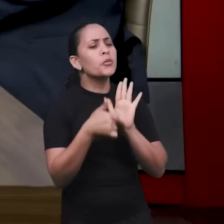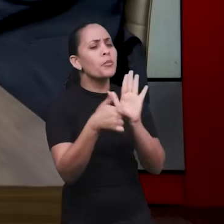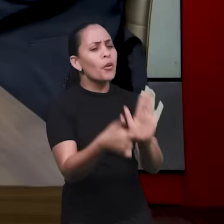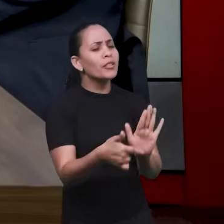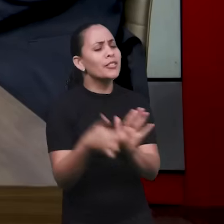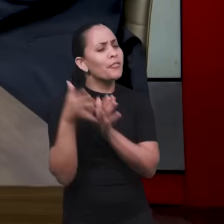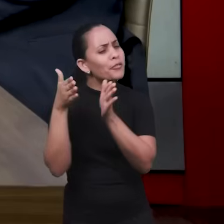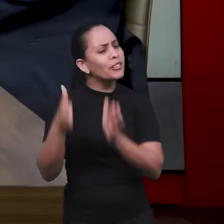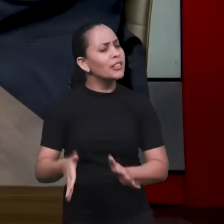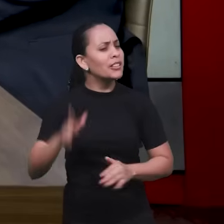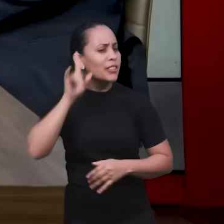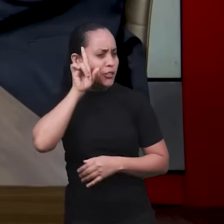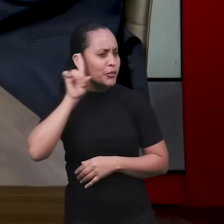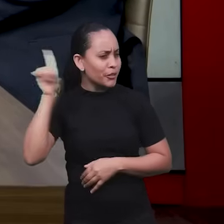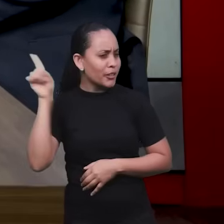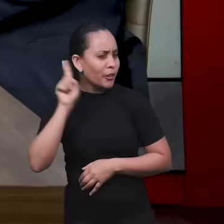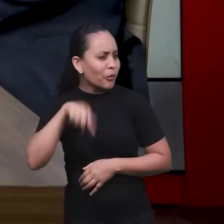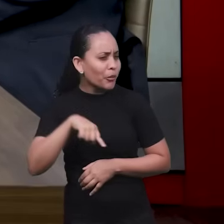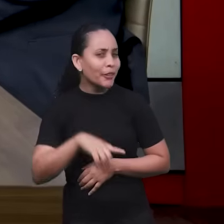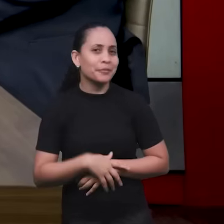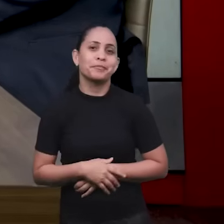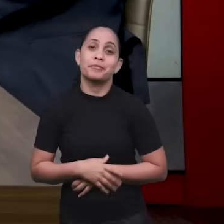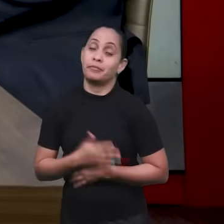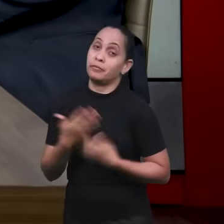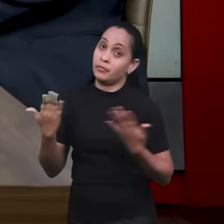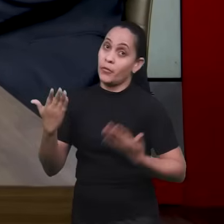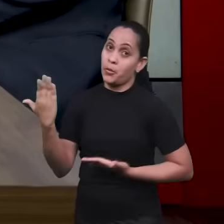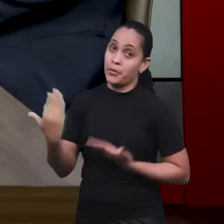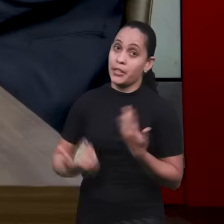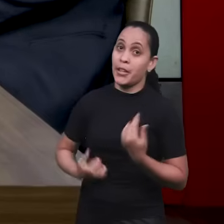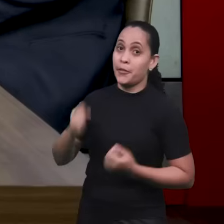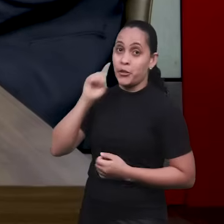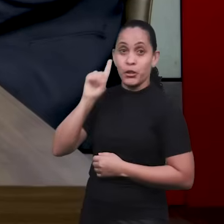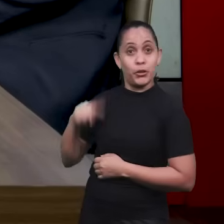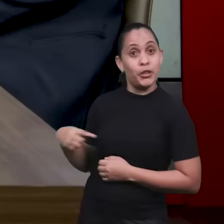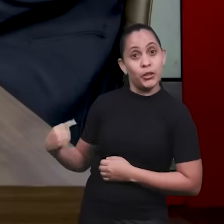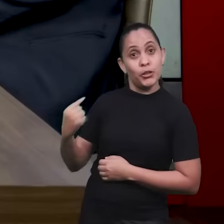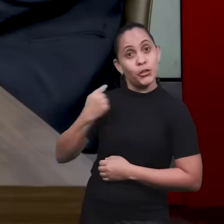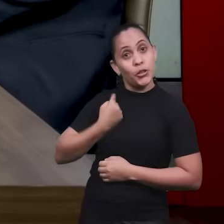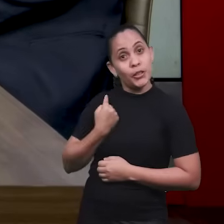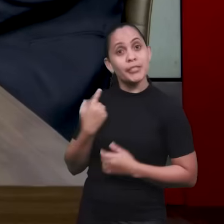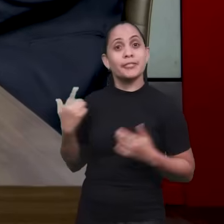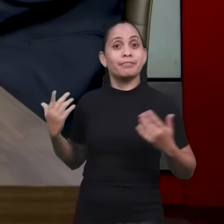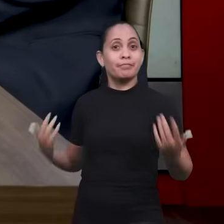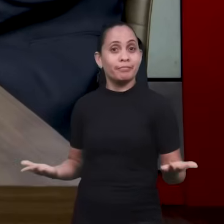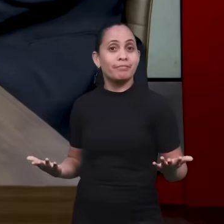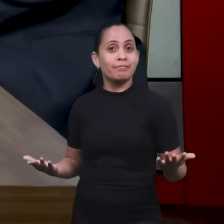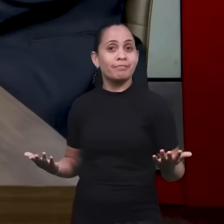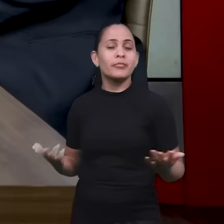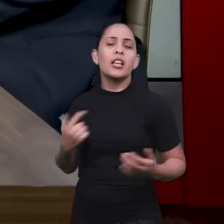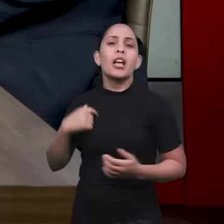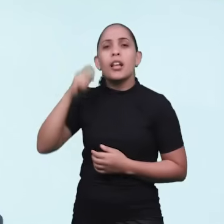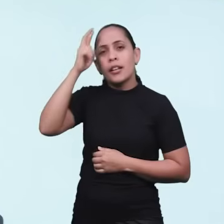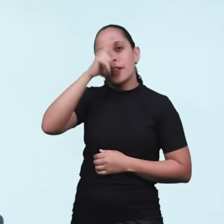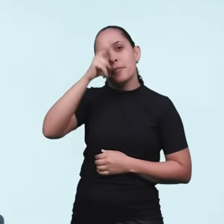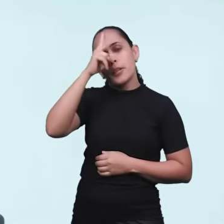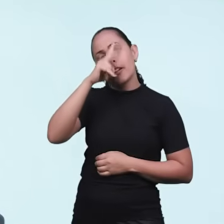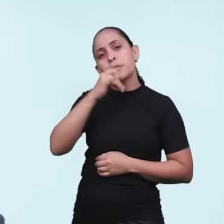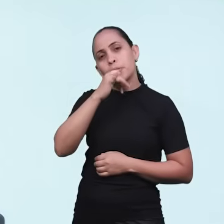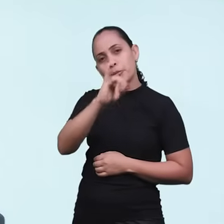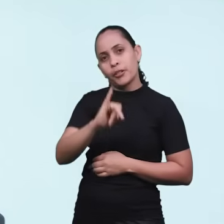textos falam da importância da fidelidade, né, ao Senhor, né? Isso, né? Como servos de Deus que